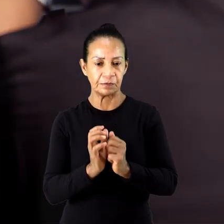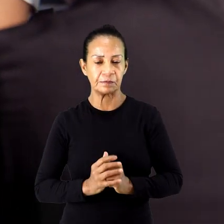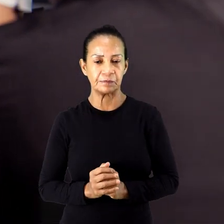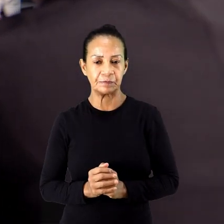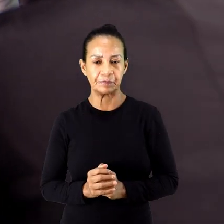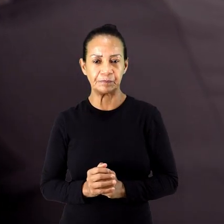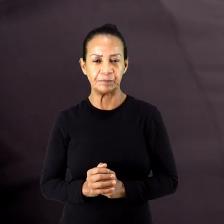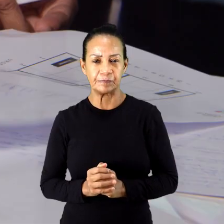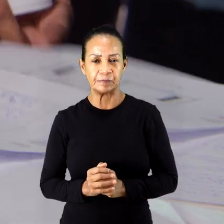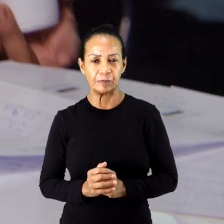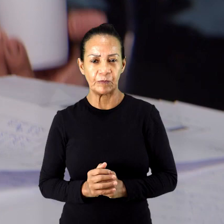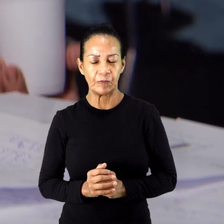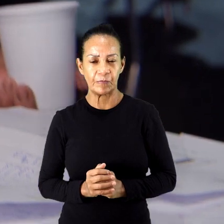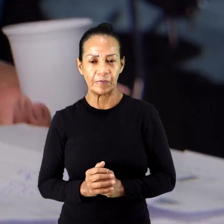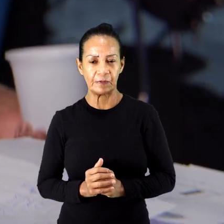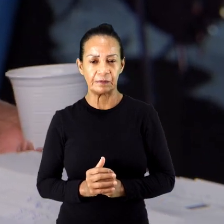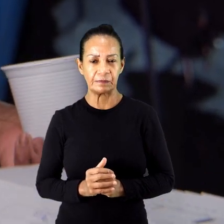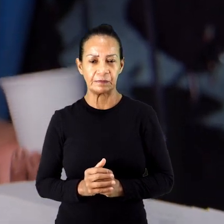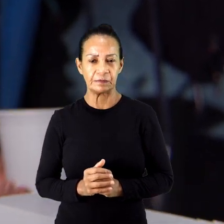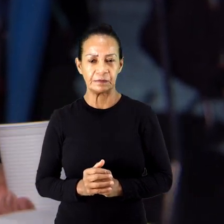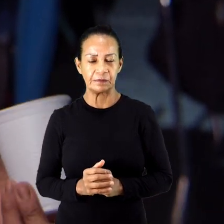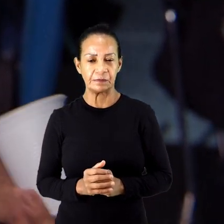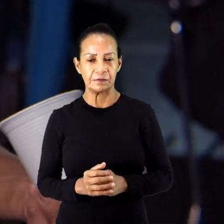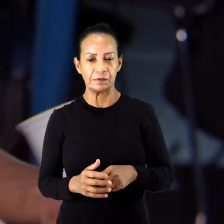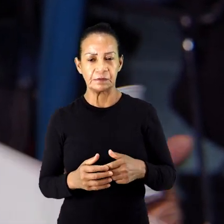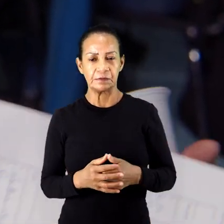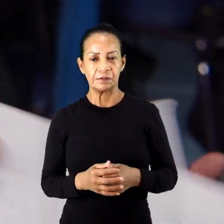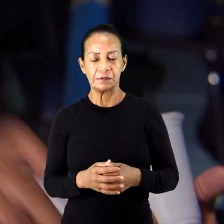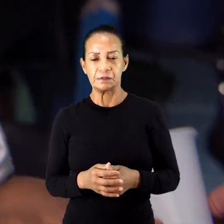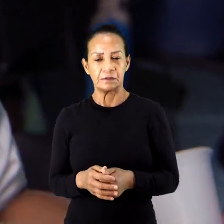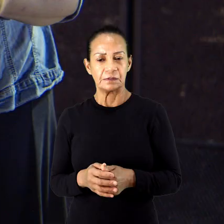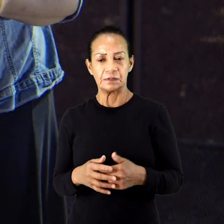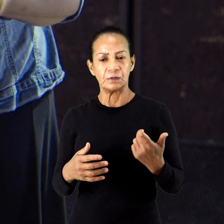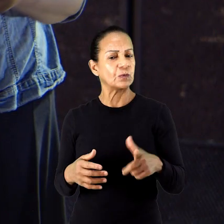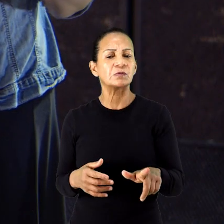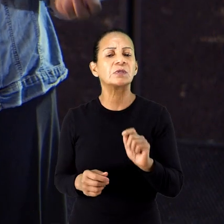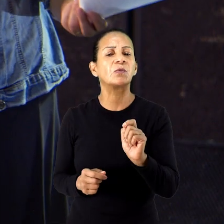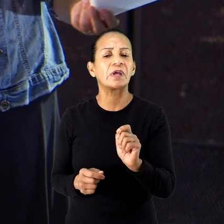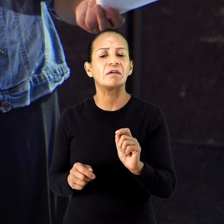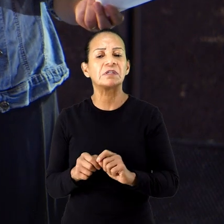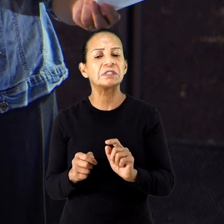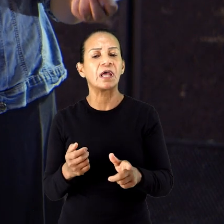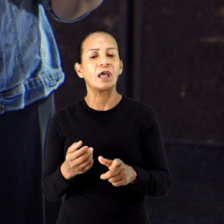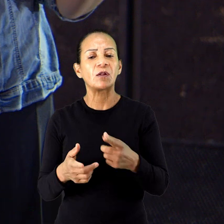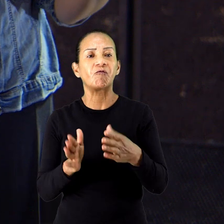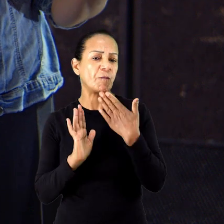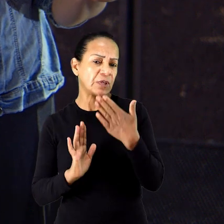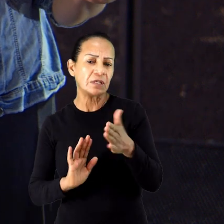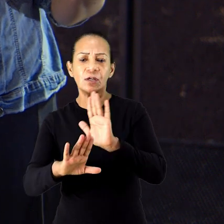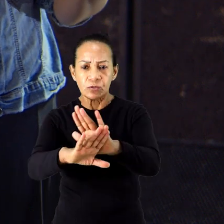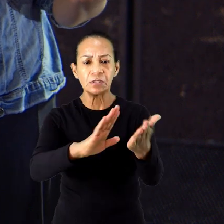Eu percebo que eu tenho que escrever um projeto e eu não consigo dar conta de escrever sozinha, eu vou conseguir,